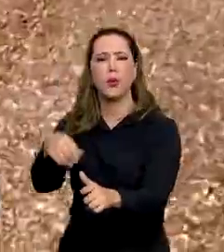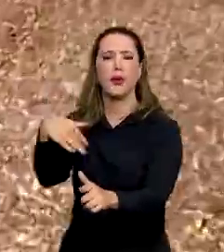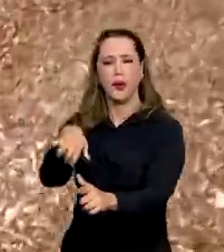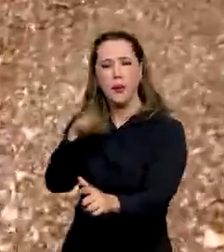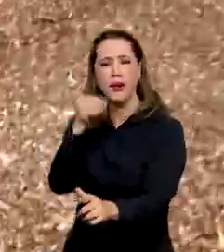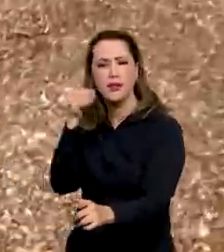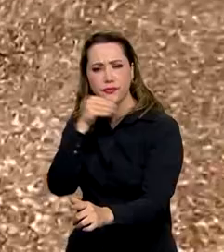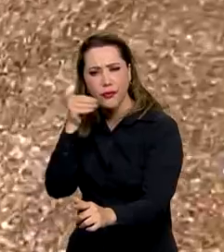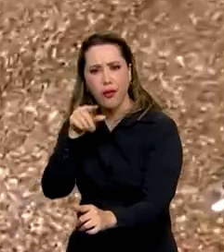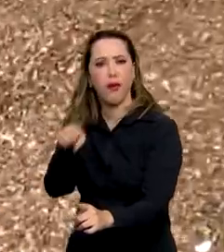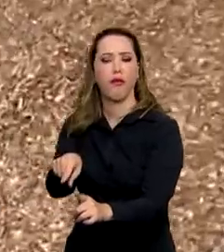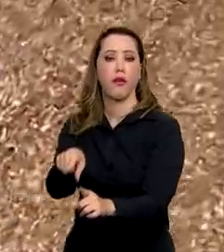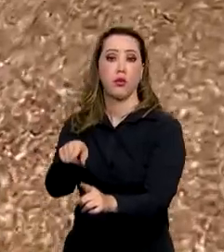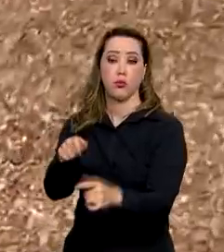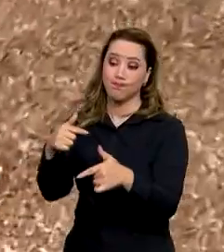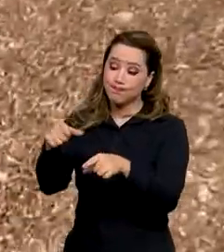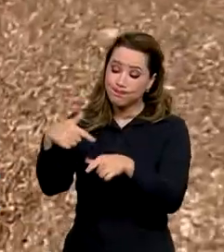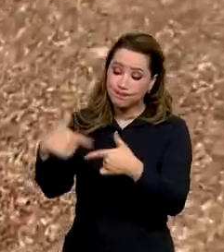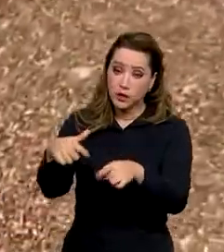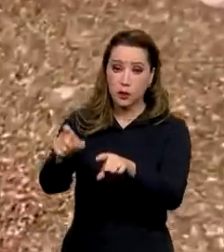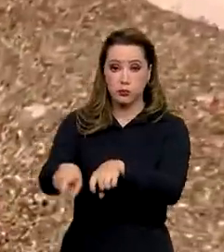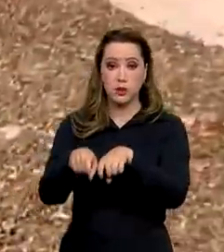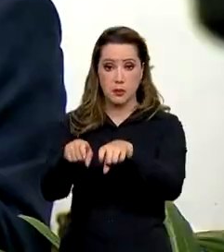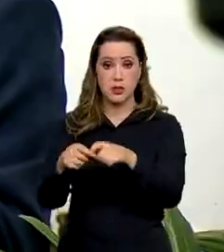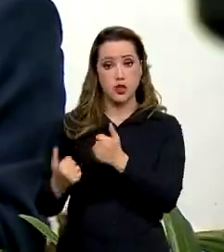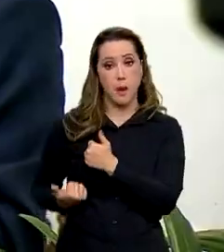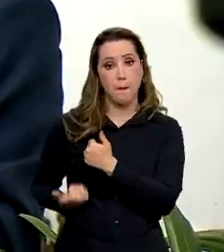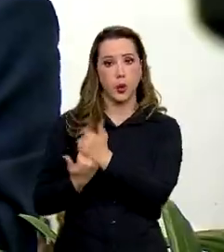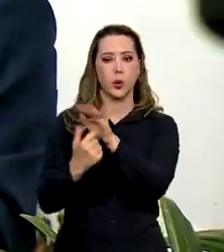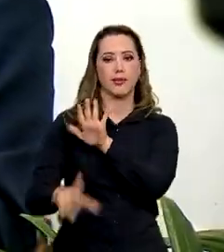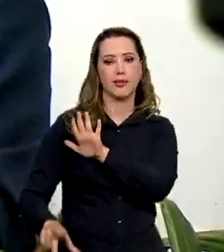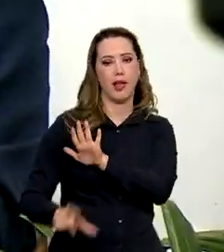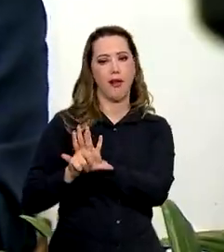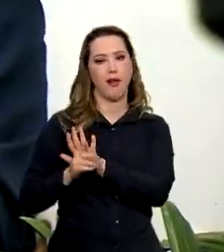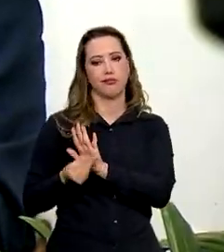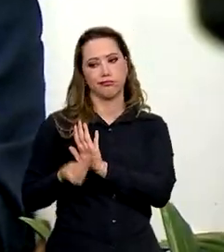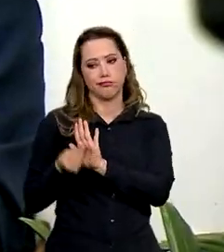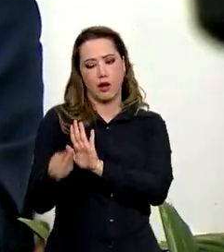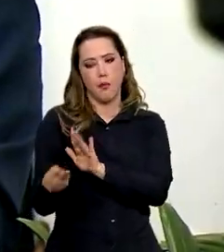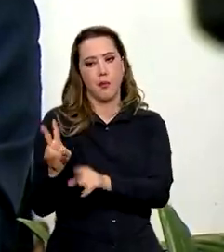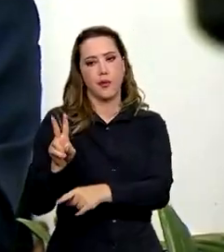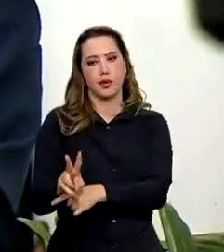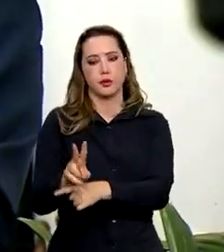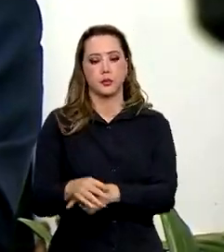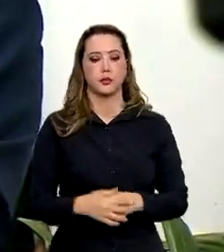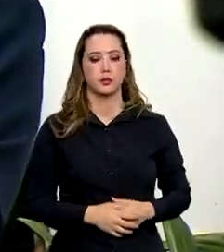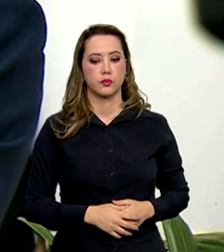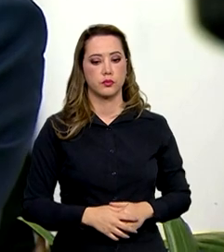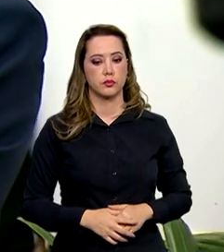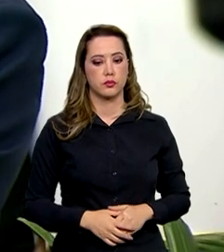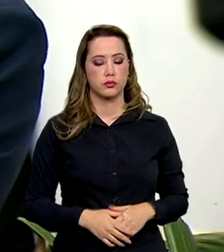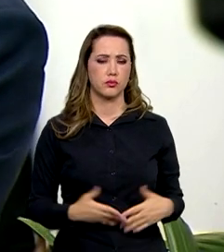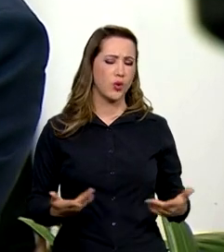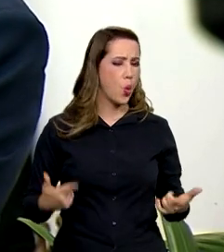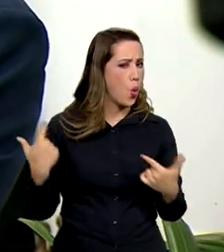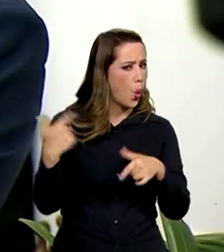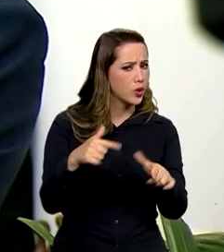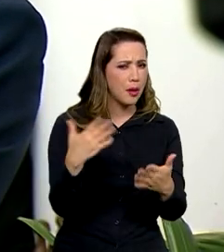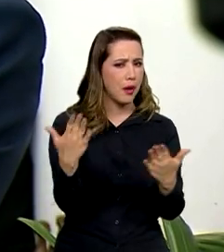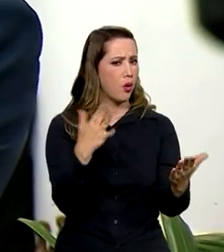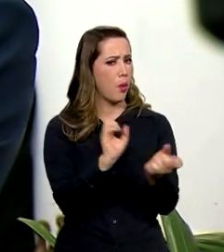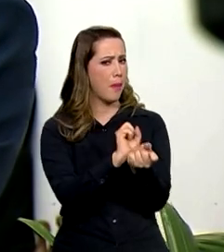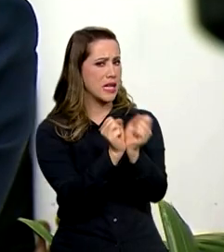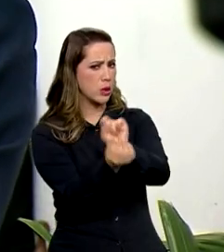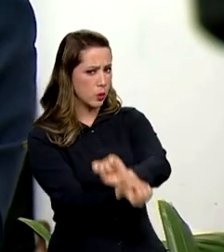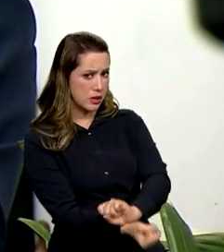justamente o trabalhador do campo, tenha amparo legal. A prática do trabalho escravo, a prática do trabalho,